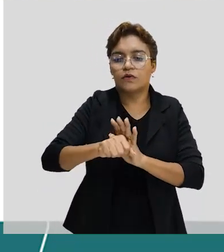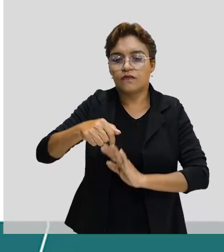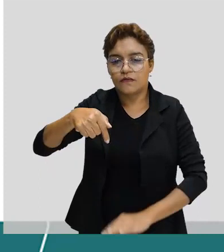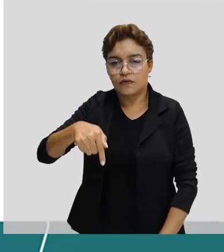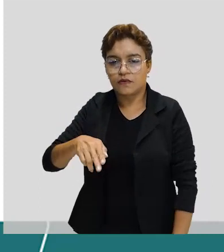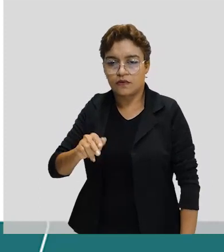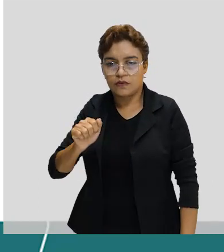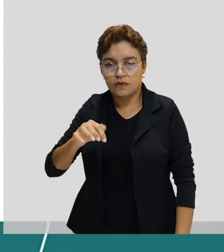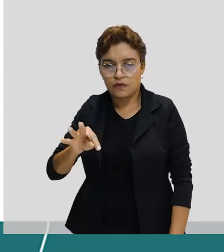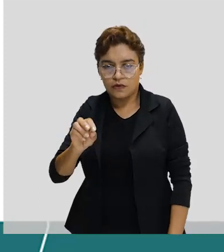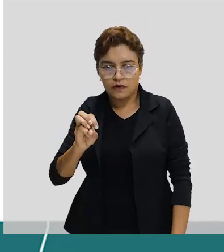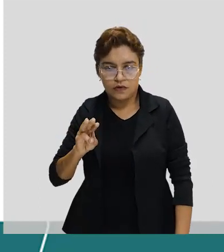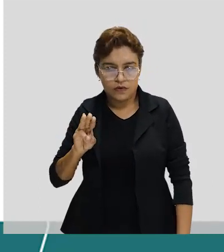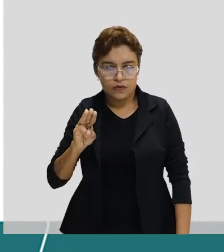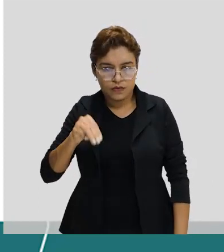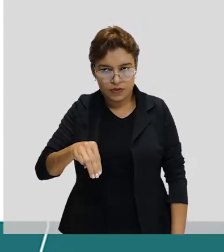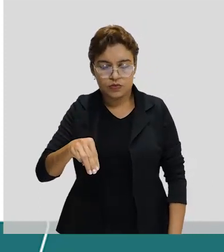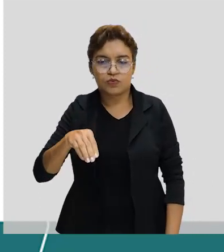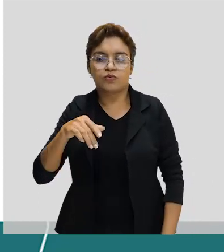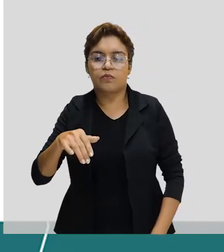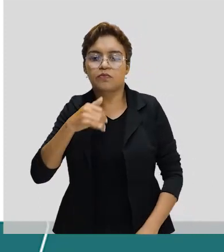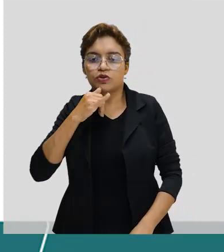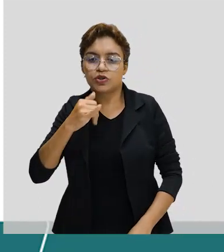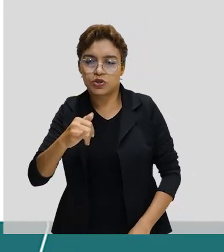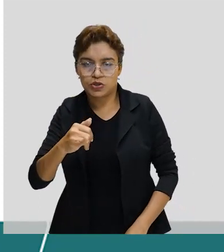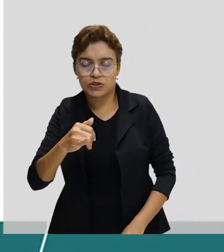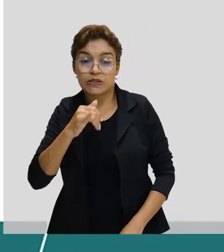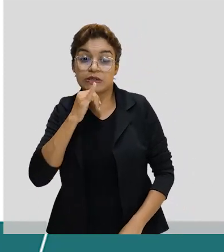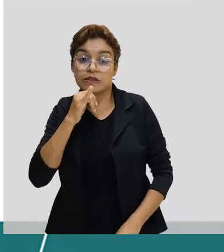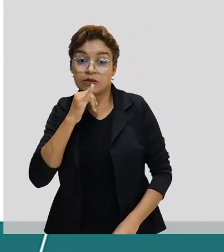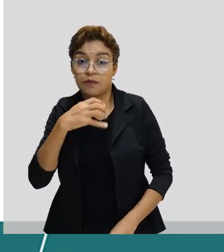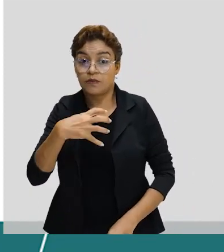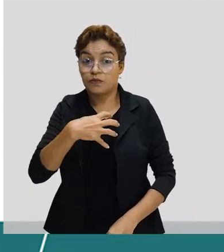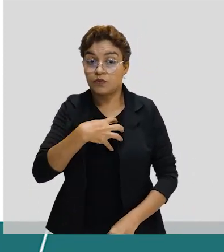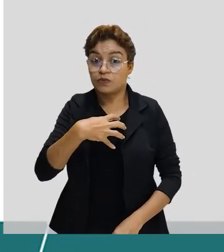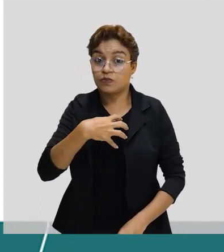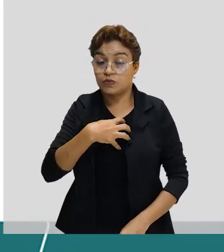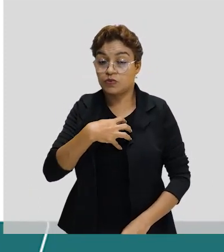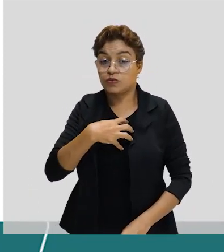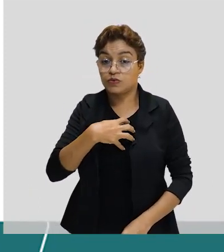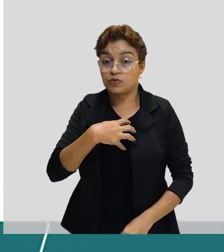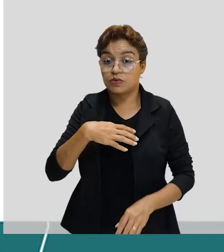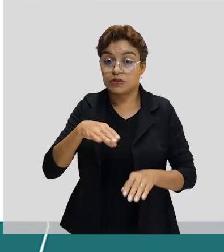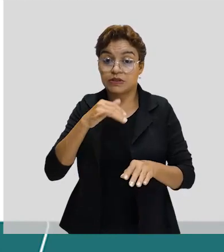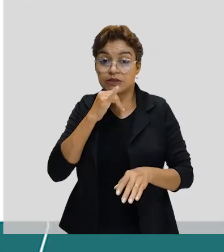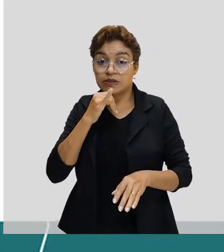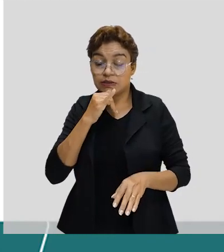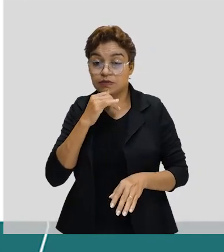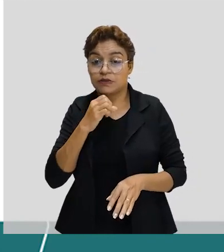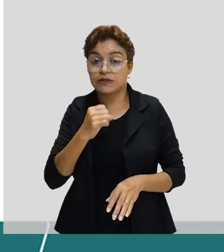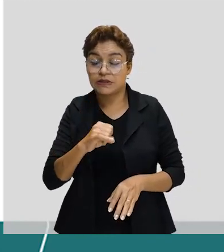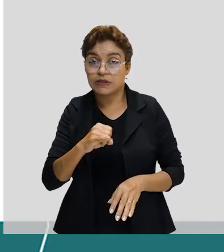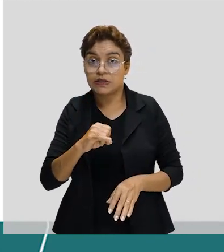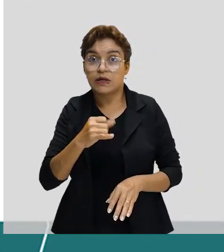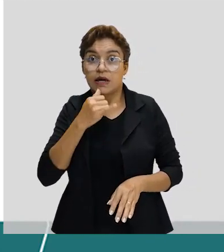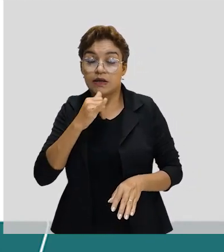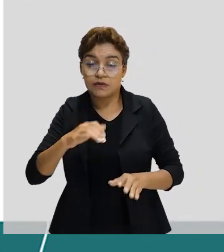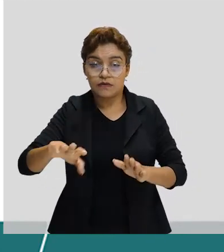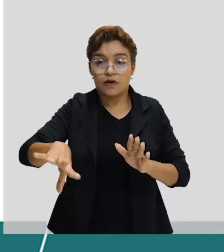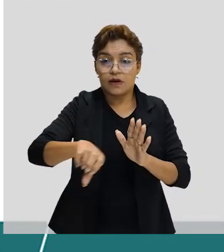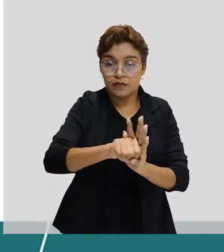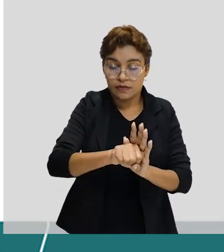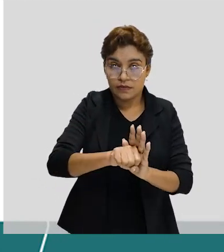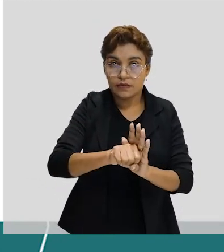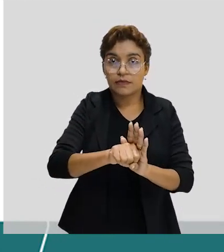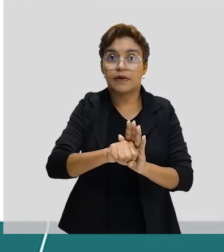órbita mais energética. Ele está num estado, em um nível, recebeu energia, ele vai para um outro